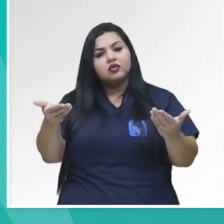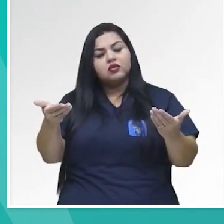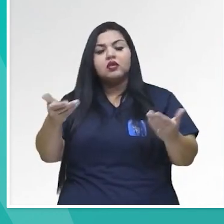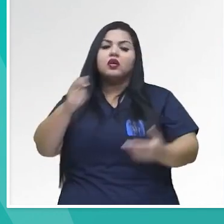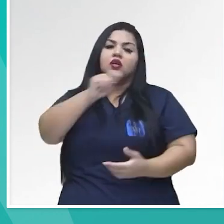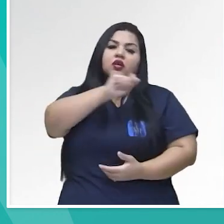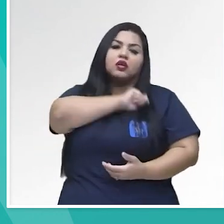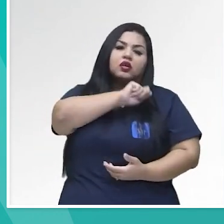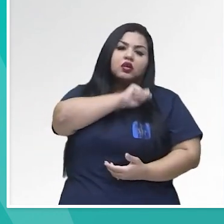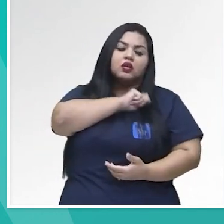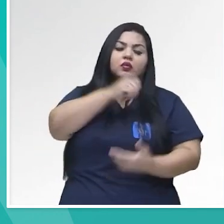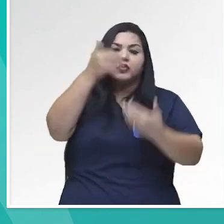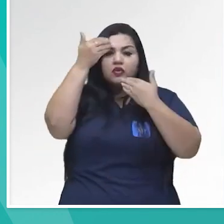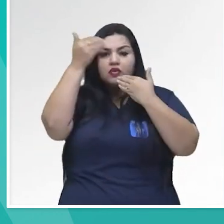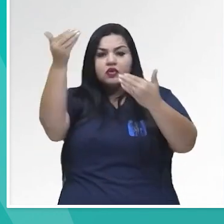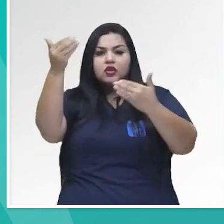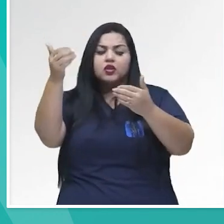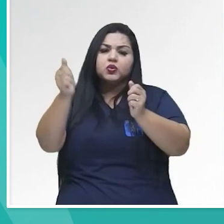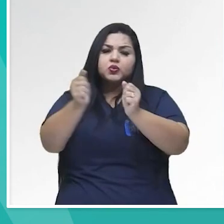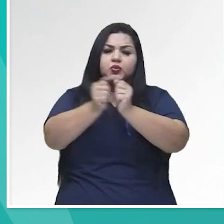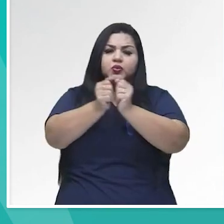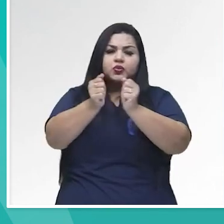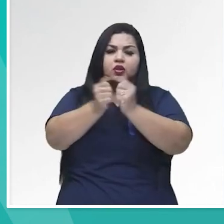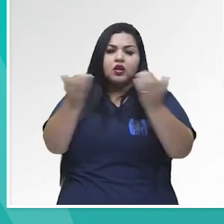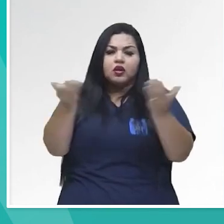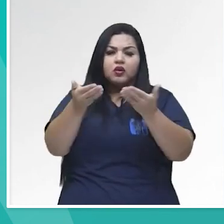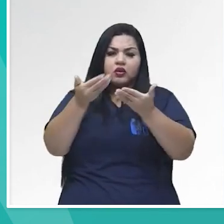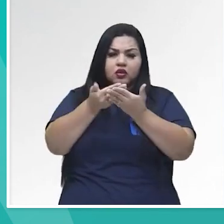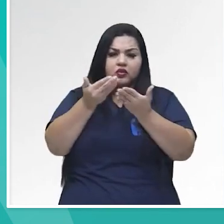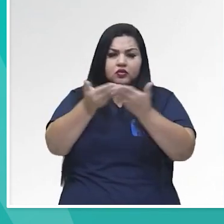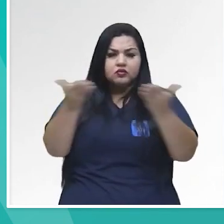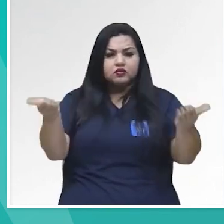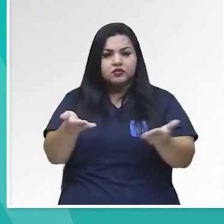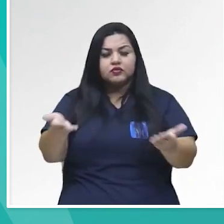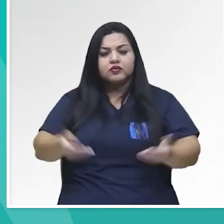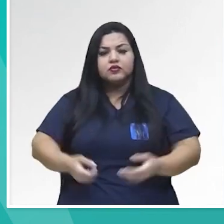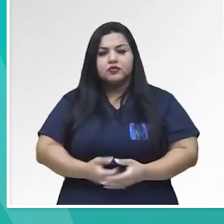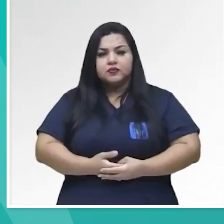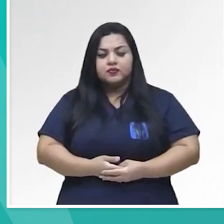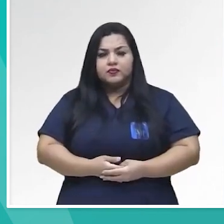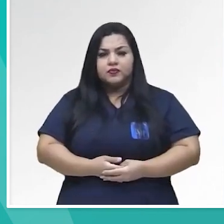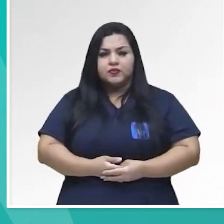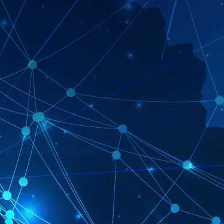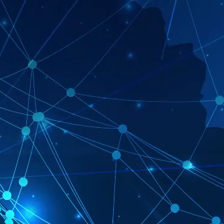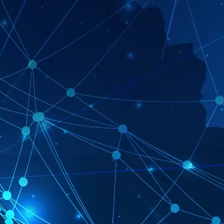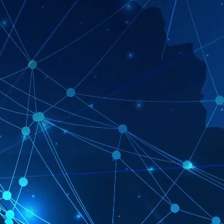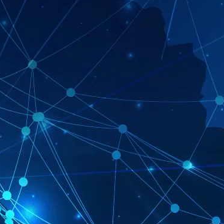aluna, muito obrigado por nos acompanhar ao longo desta aula de hoje.